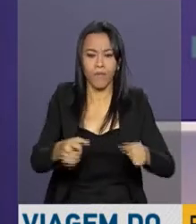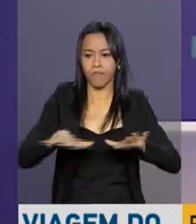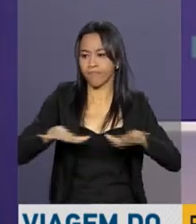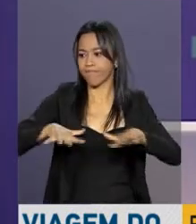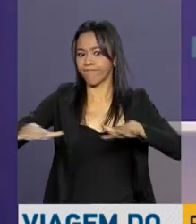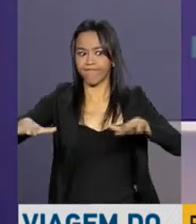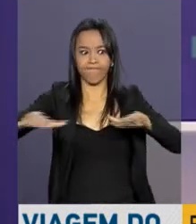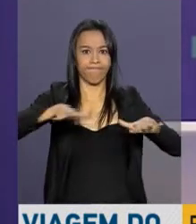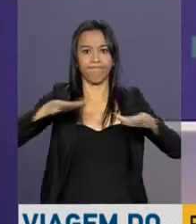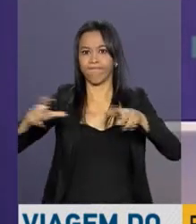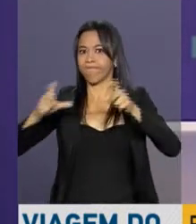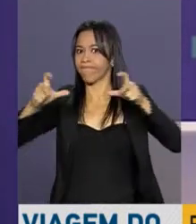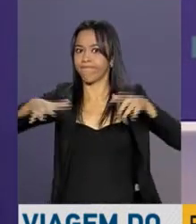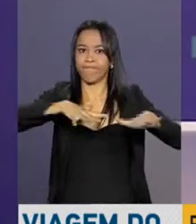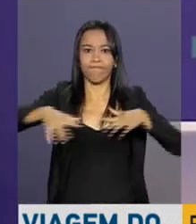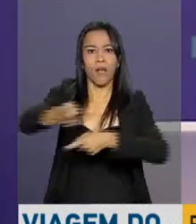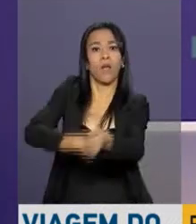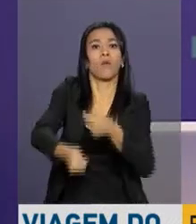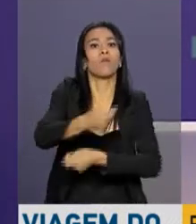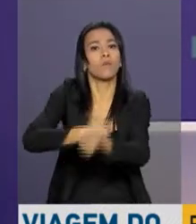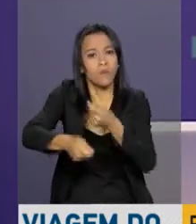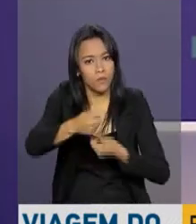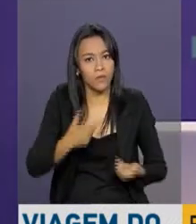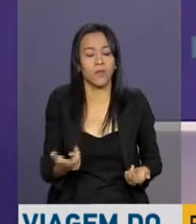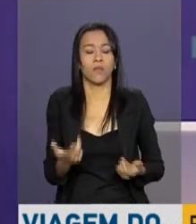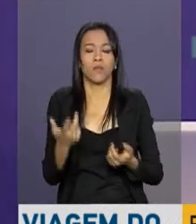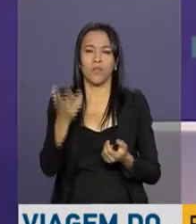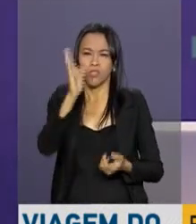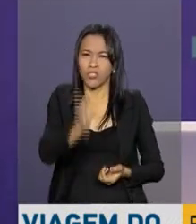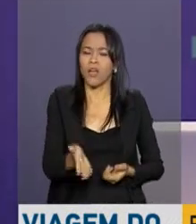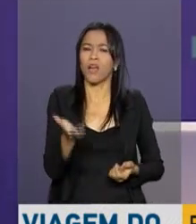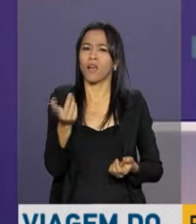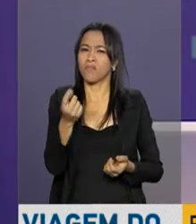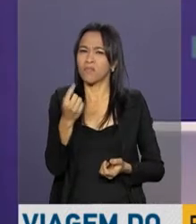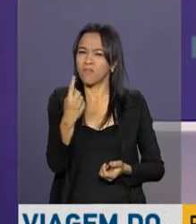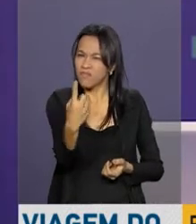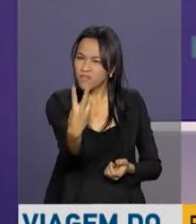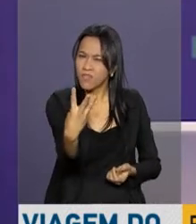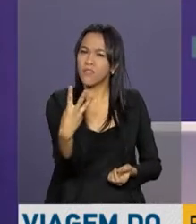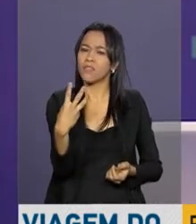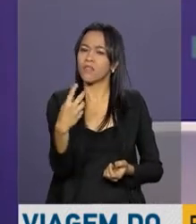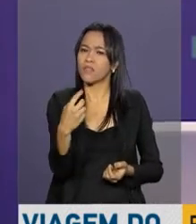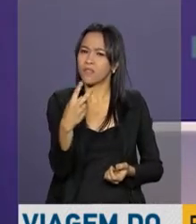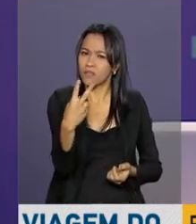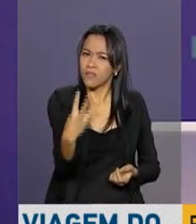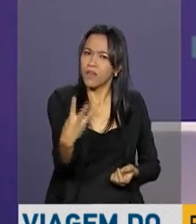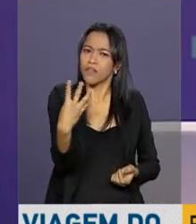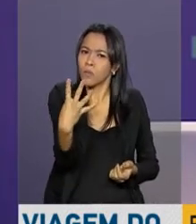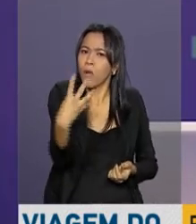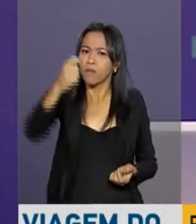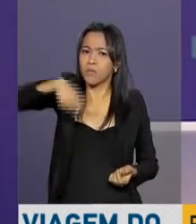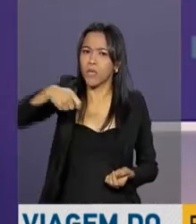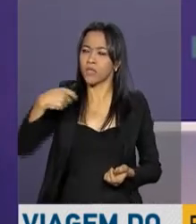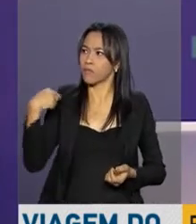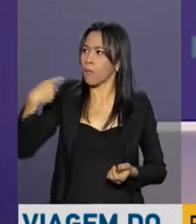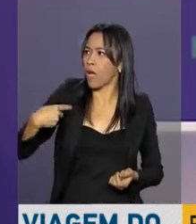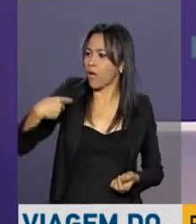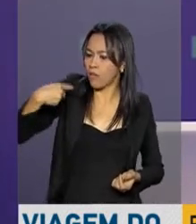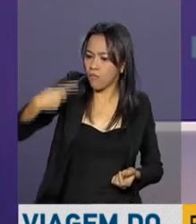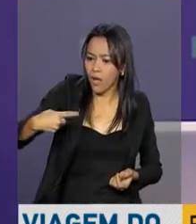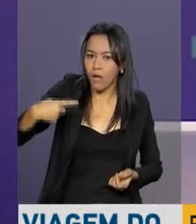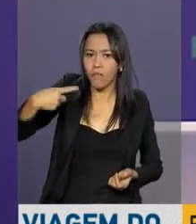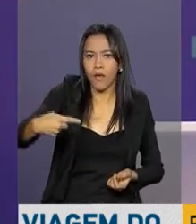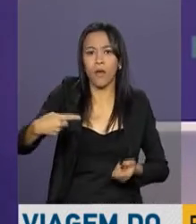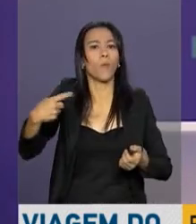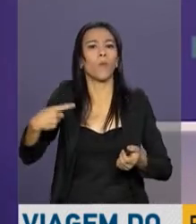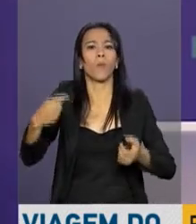Nós, reitero, nós registramos 3, 4 meses de geração seguida de